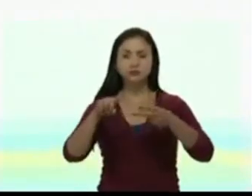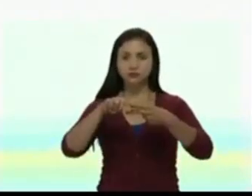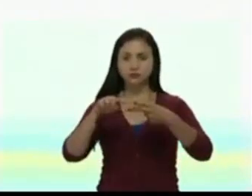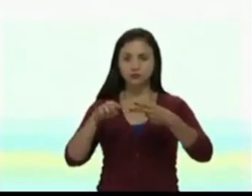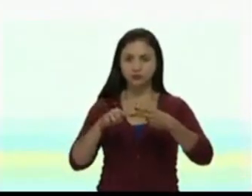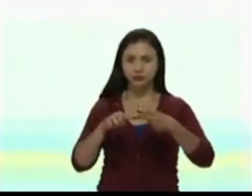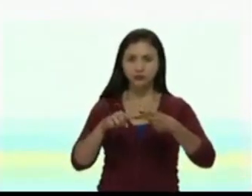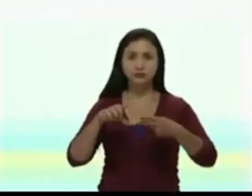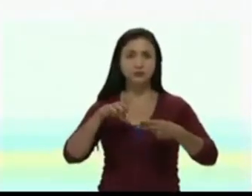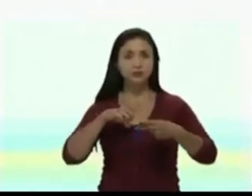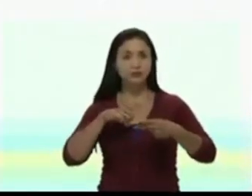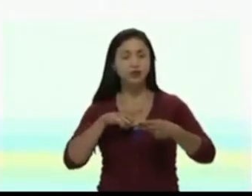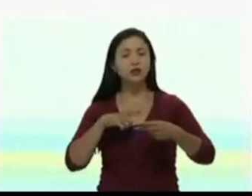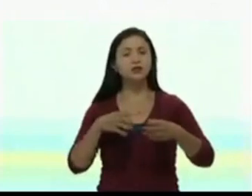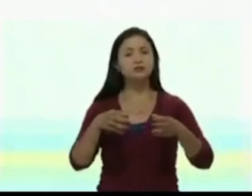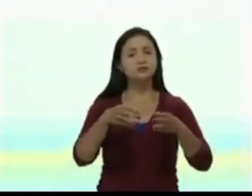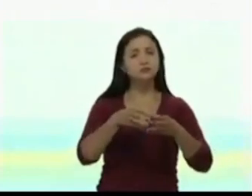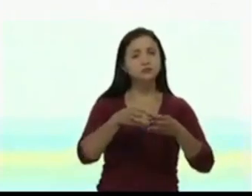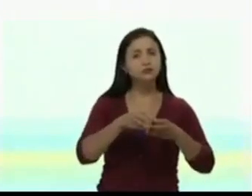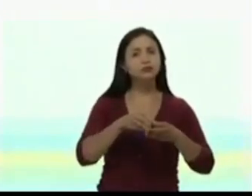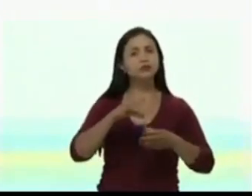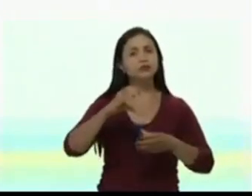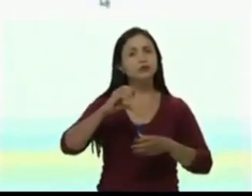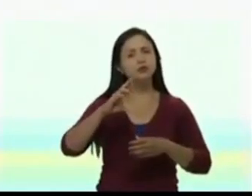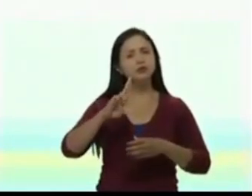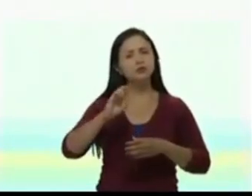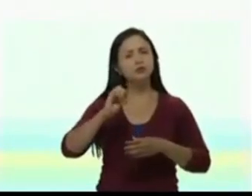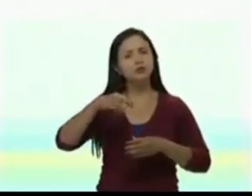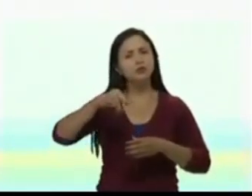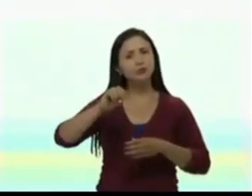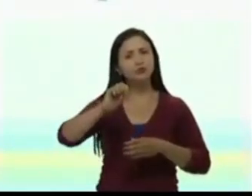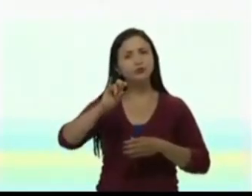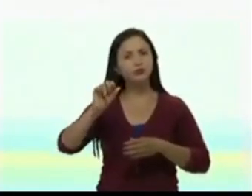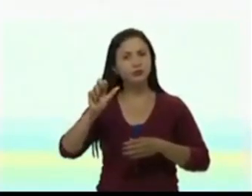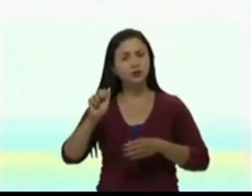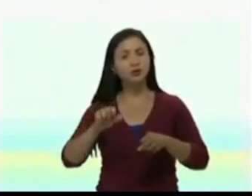as mutações gênicas e as mutações cromossômicas.